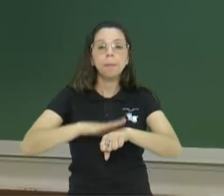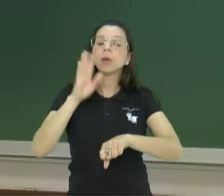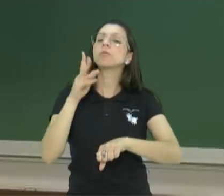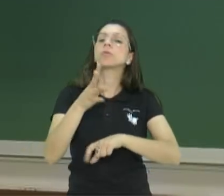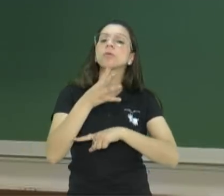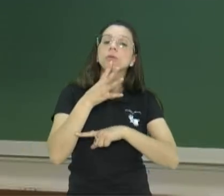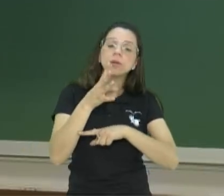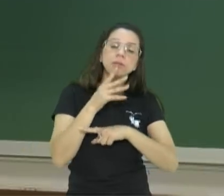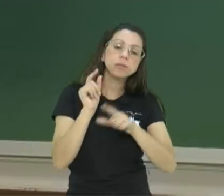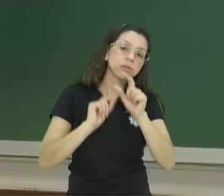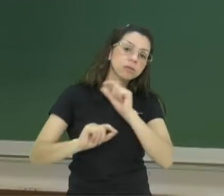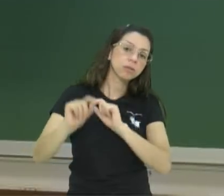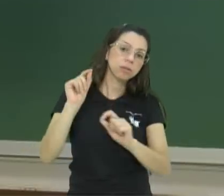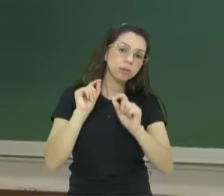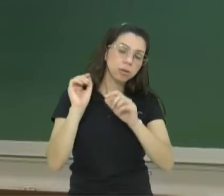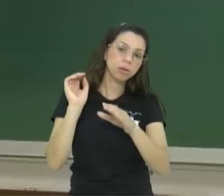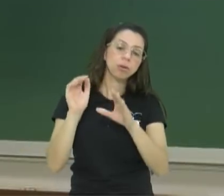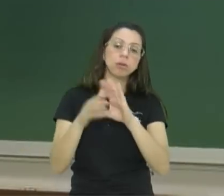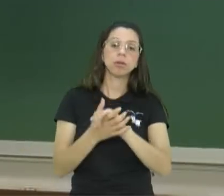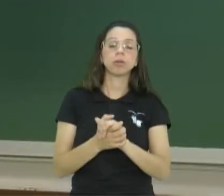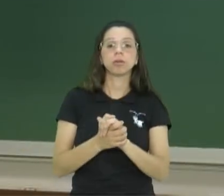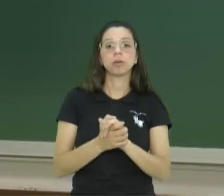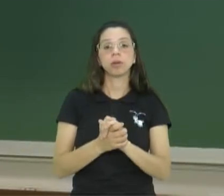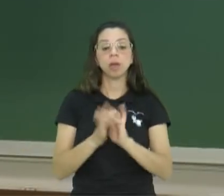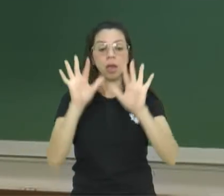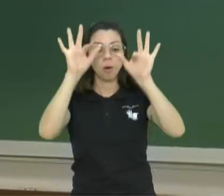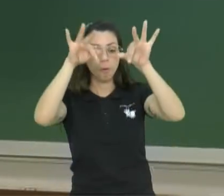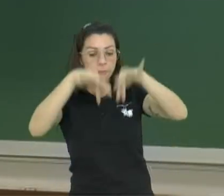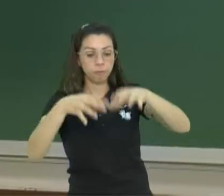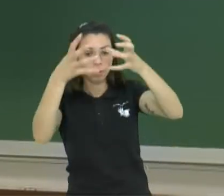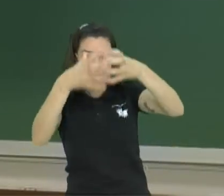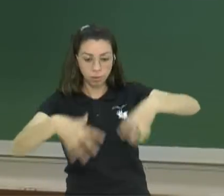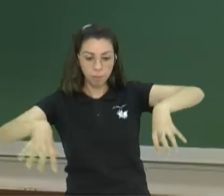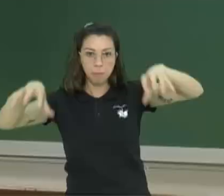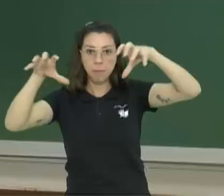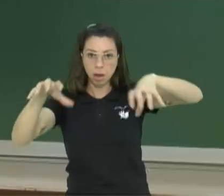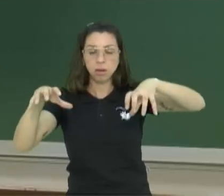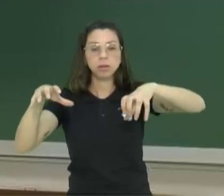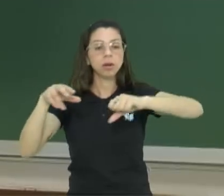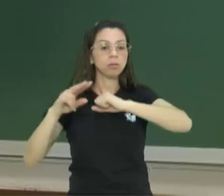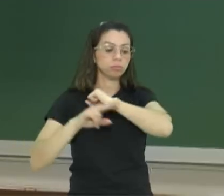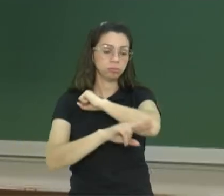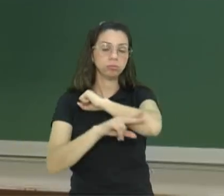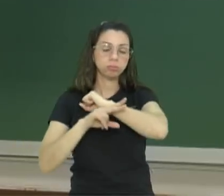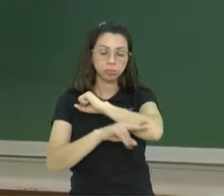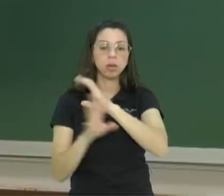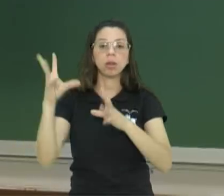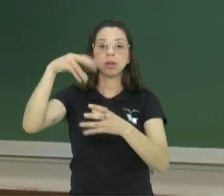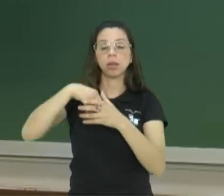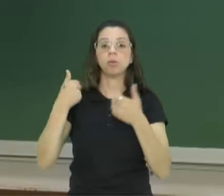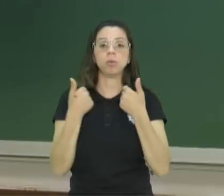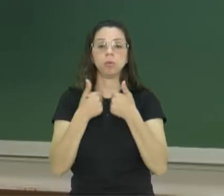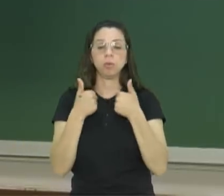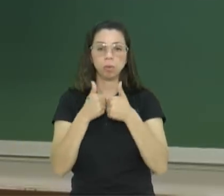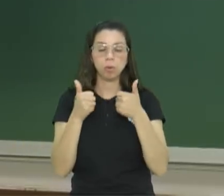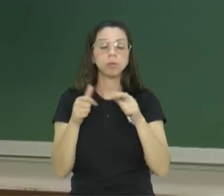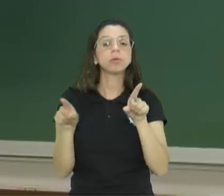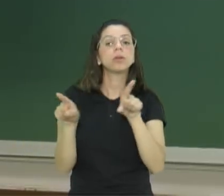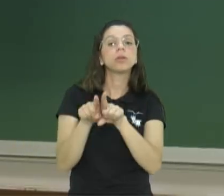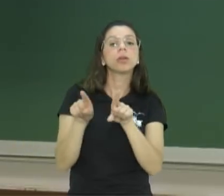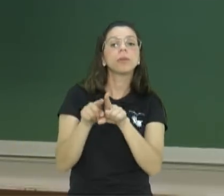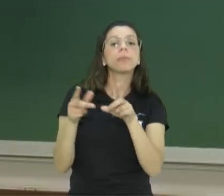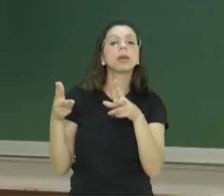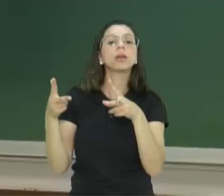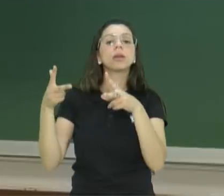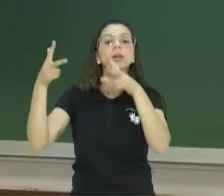conhecido pela campanha para o fim da segregação racial no transporte público e a